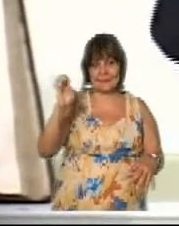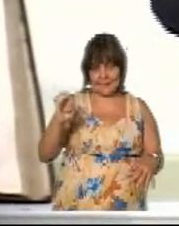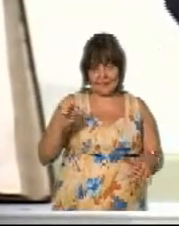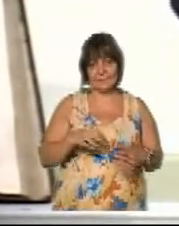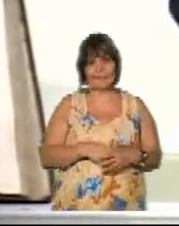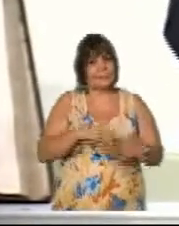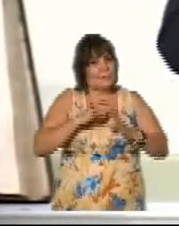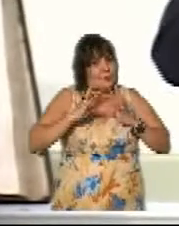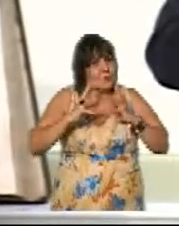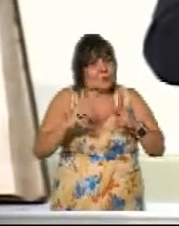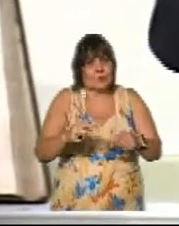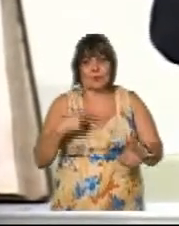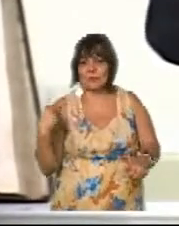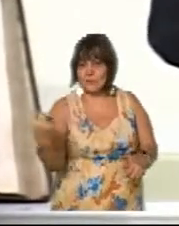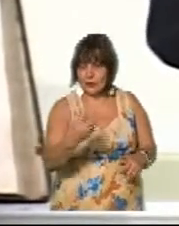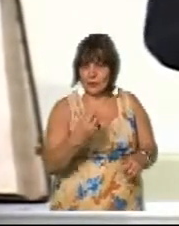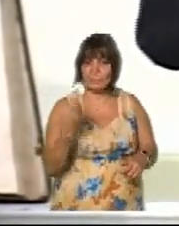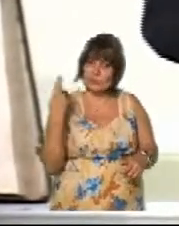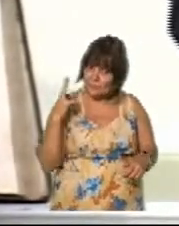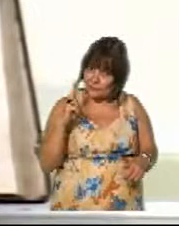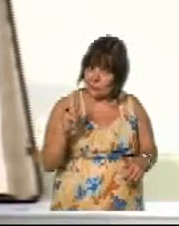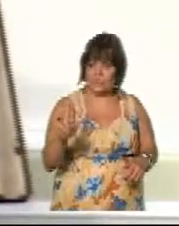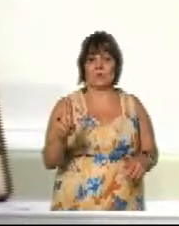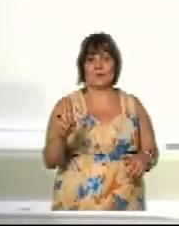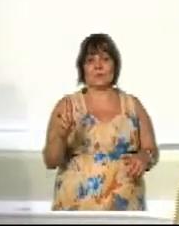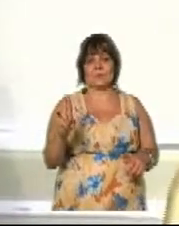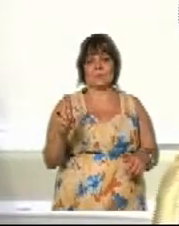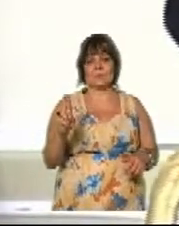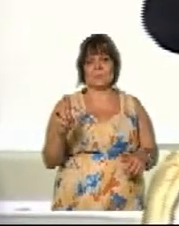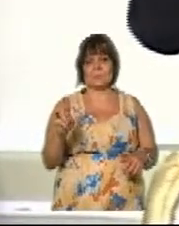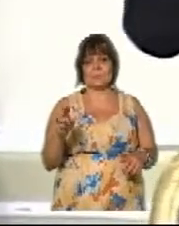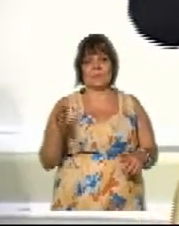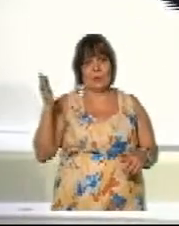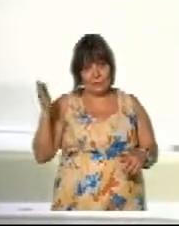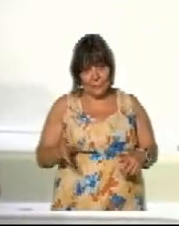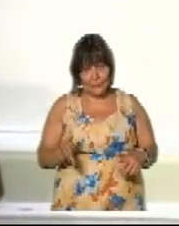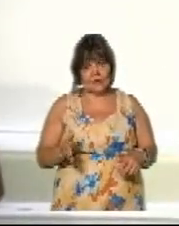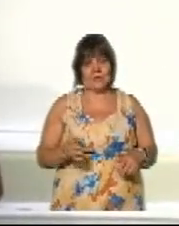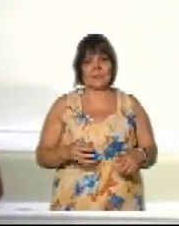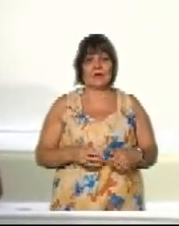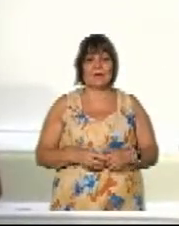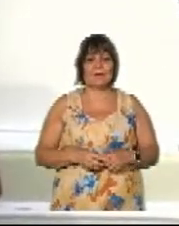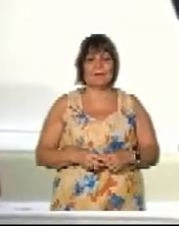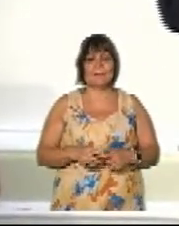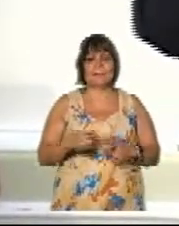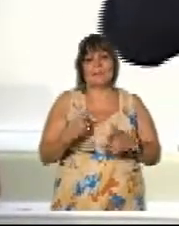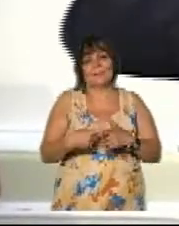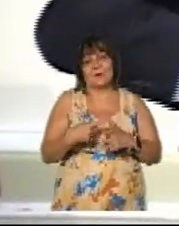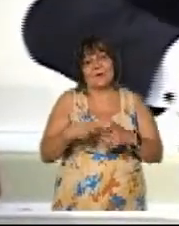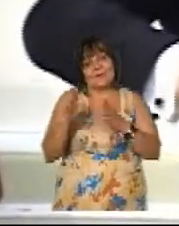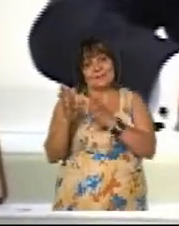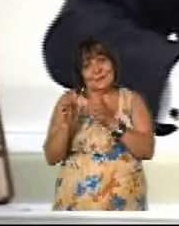tudo que nós somos exatamente neste dia, é o resultado dos ensinamentos do